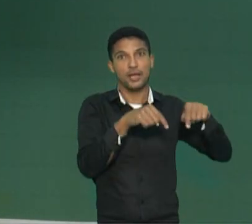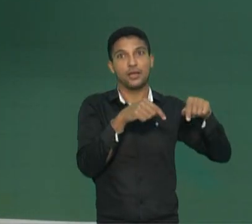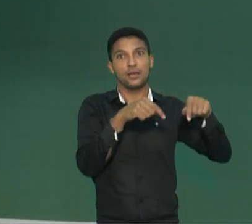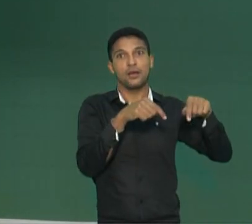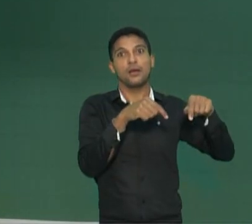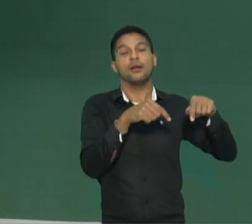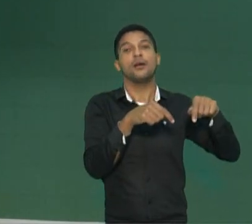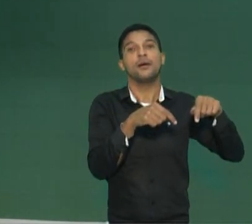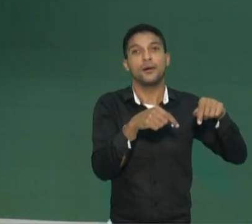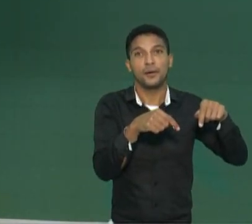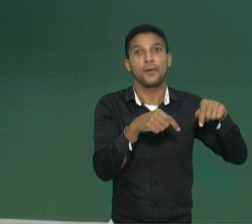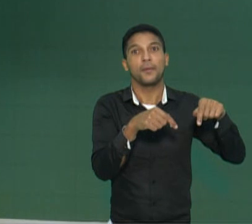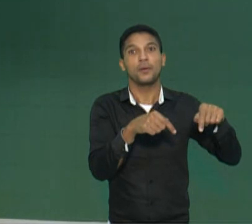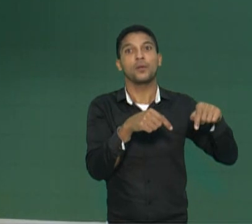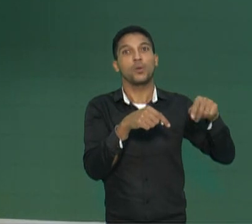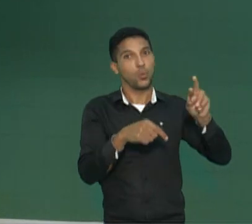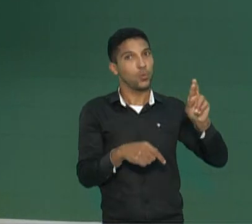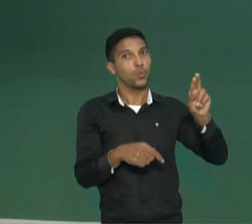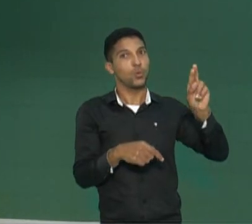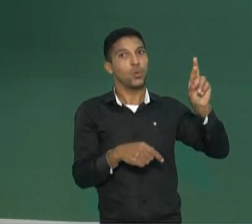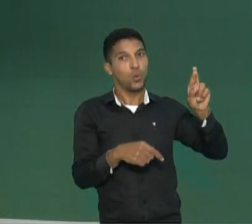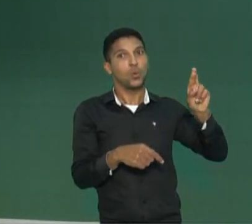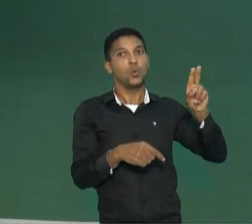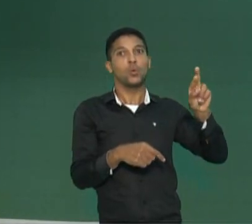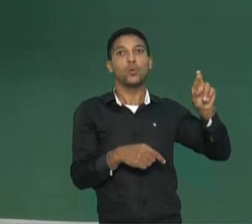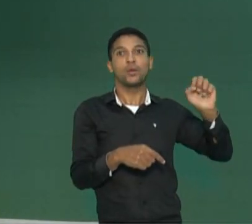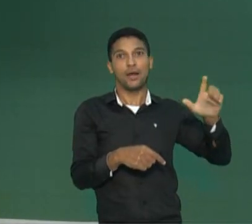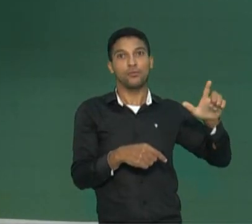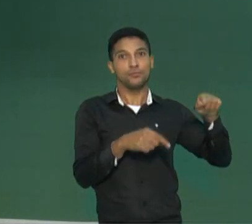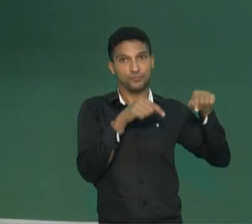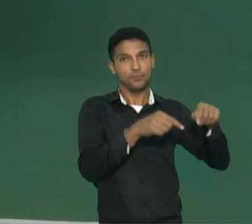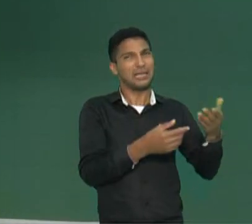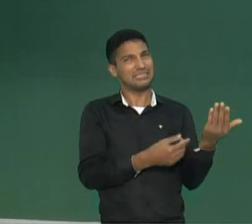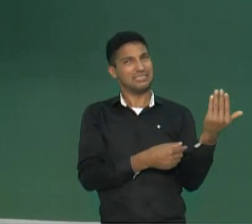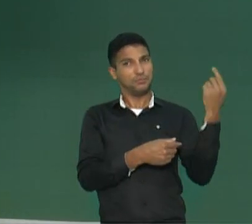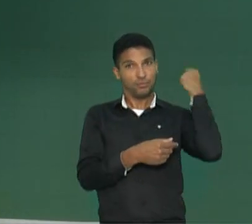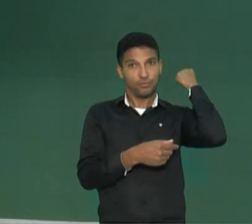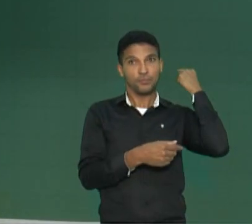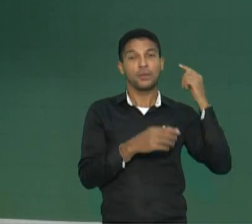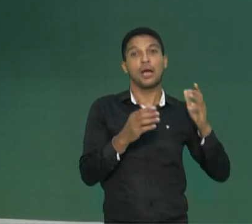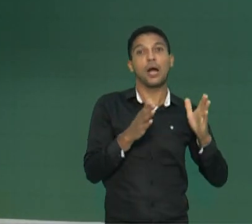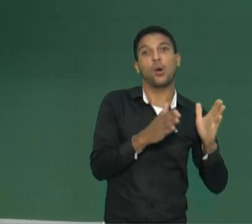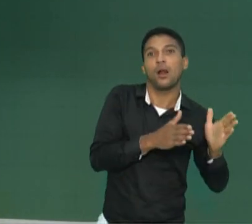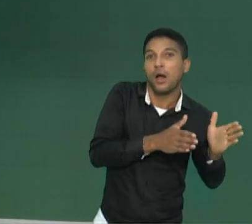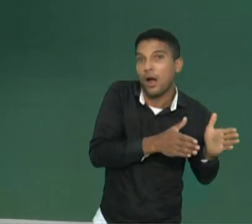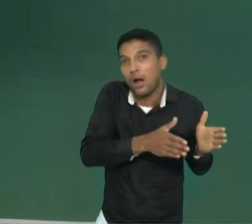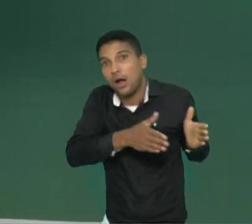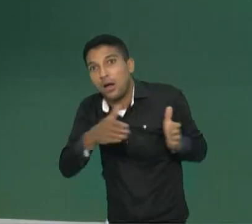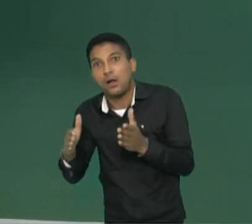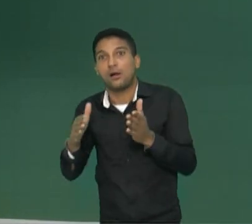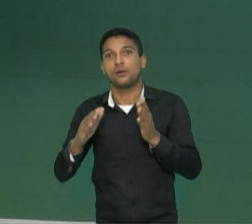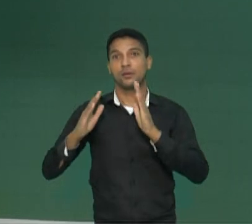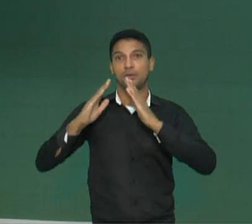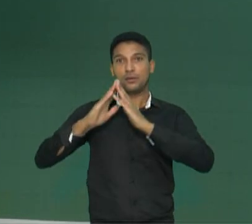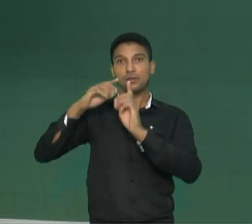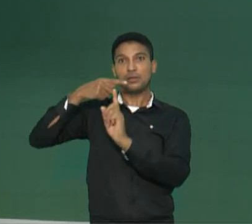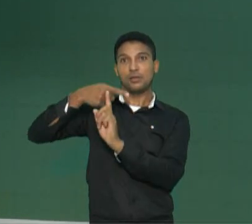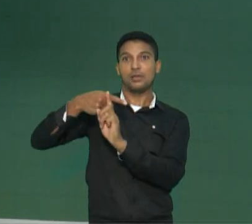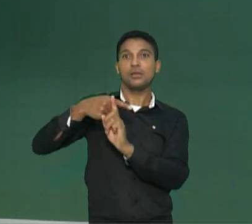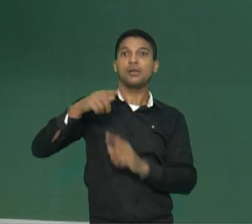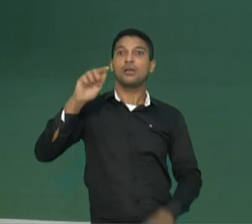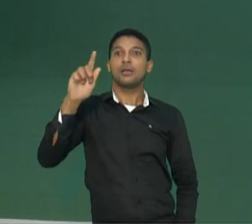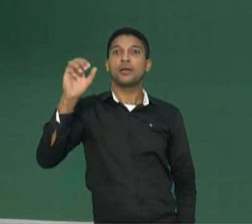urbanas, elas eram rurais. E já a gótica, ela tende para uma cátedra, né, para ser uma coisa meio catedral,